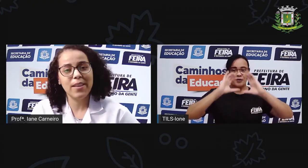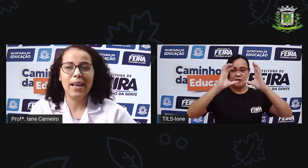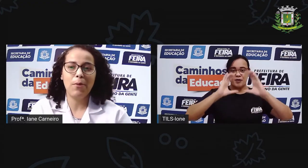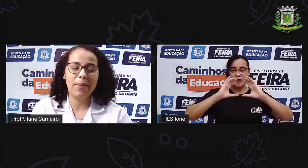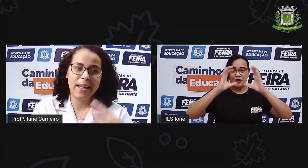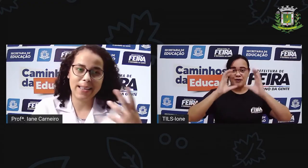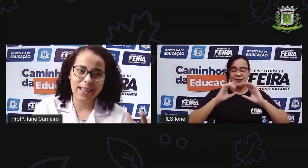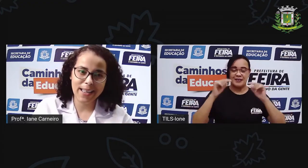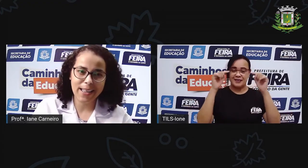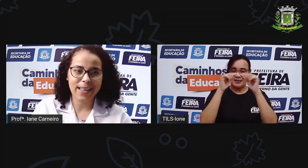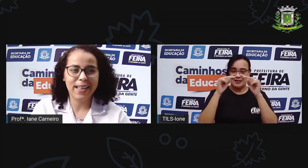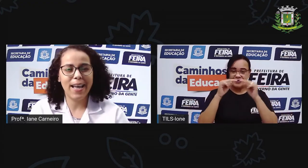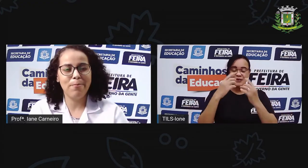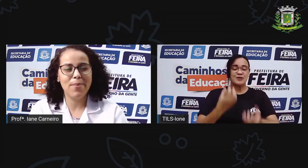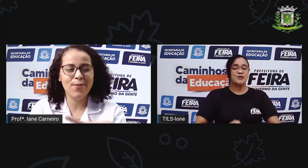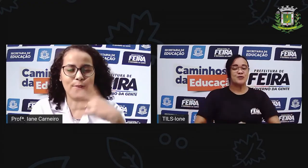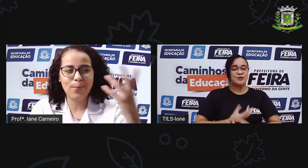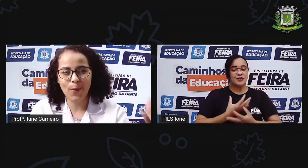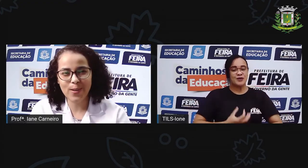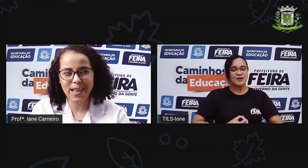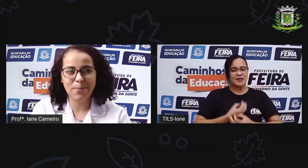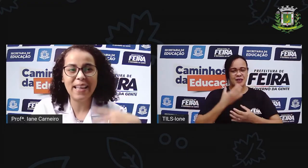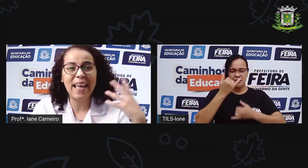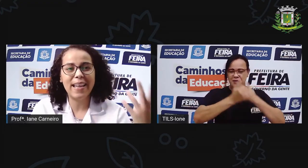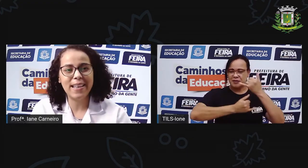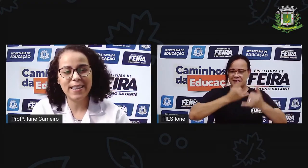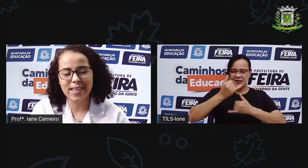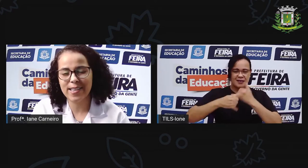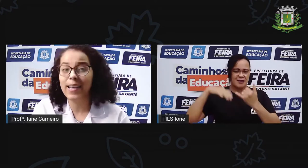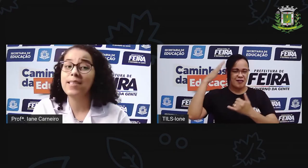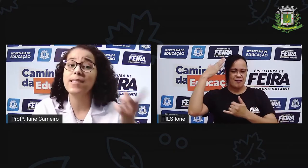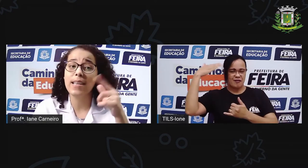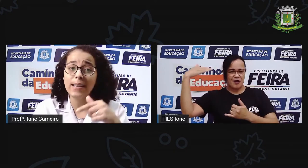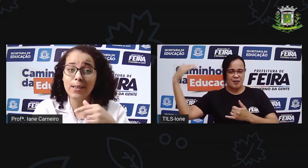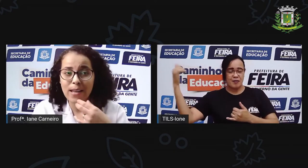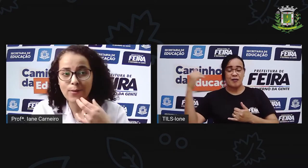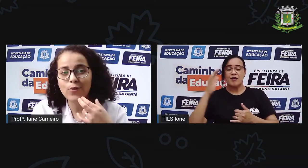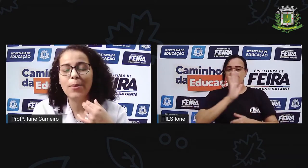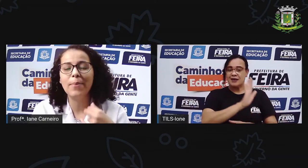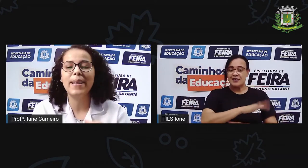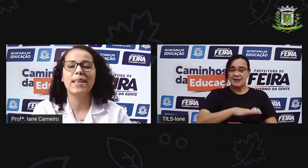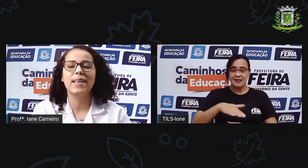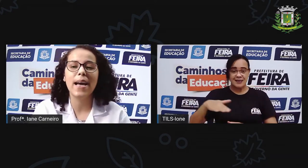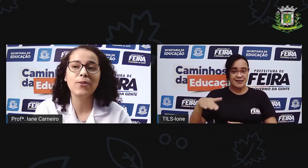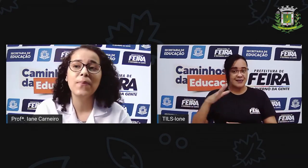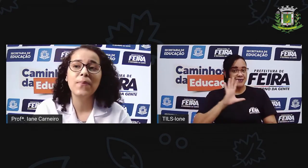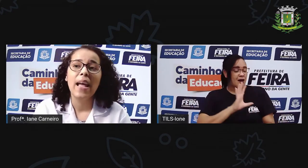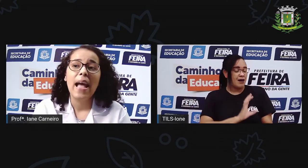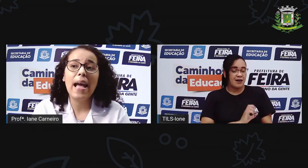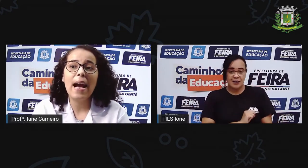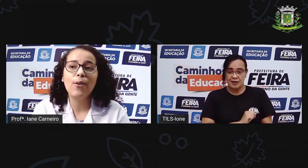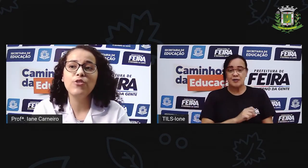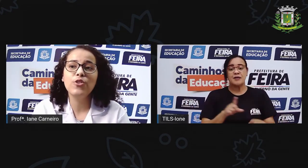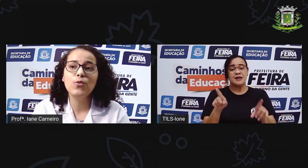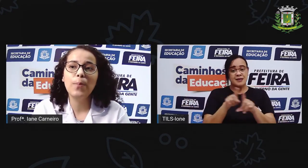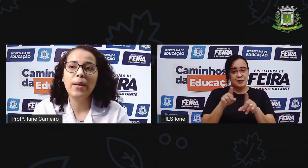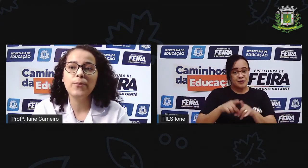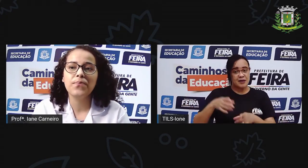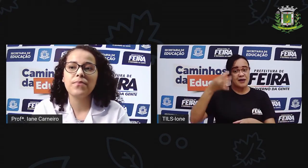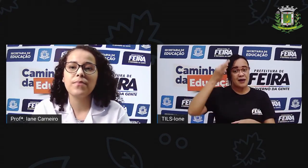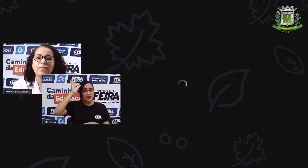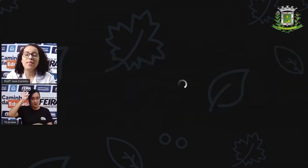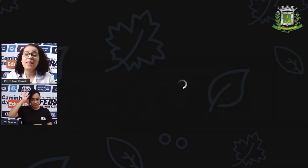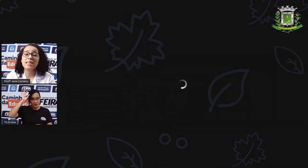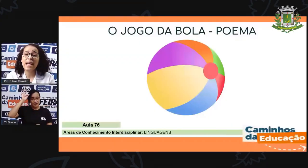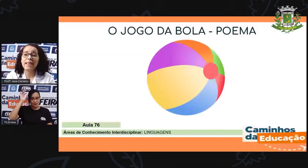envolve, né? Uma brincadeira que é bem famosa e bem querida entre as crianças e entre os adultos também, certo? É a aula de número